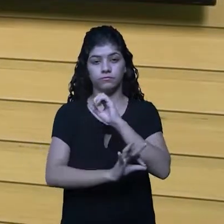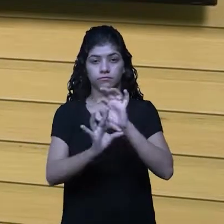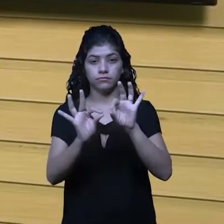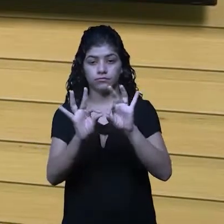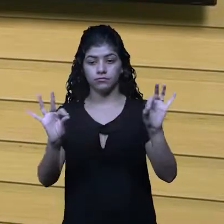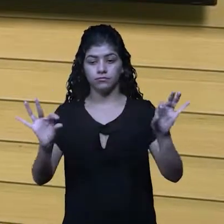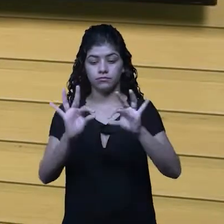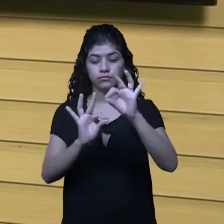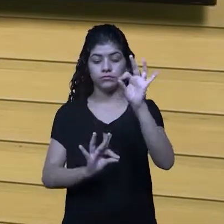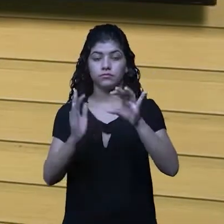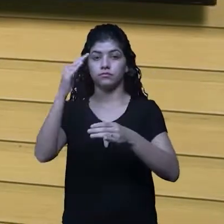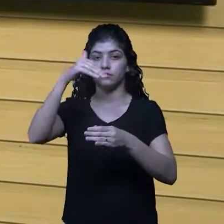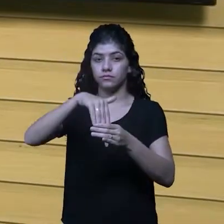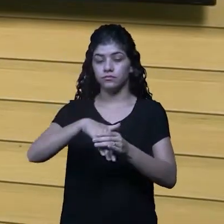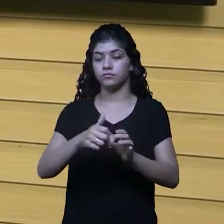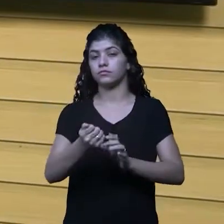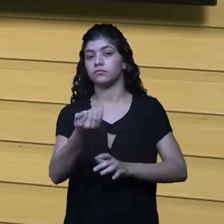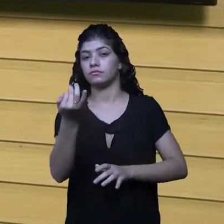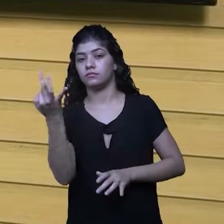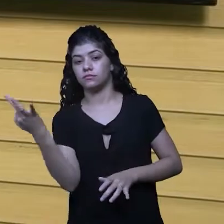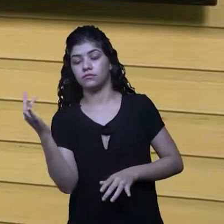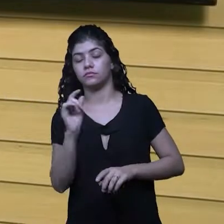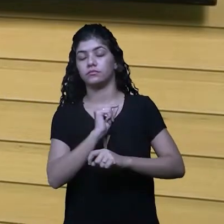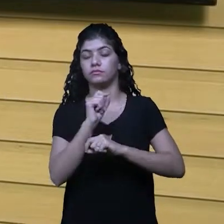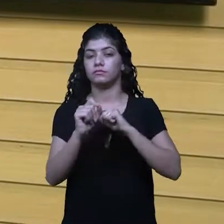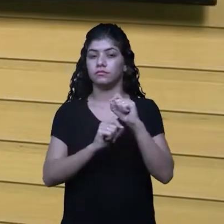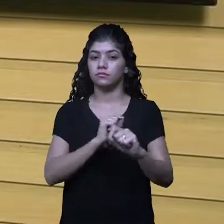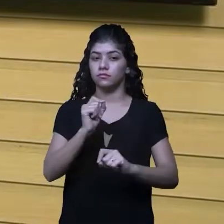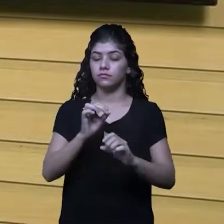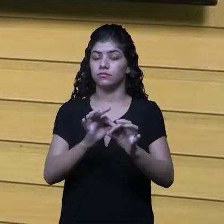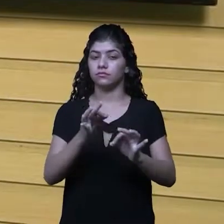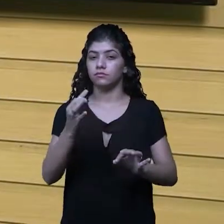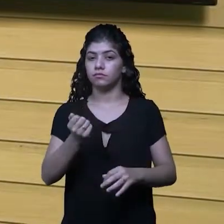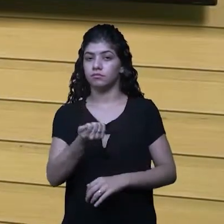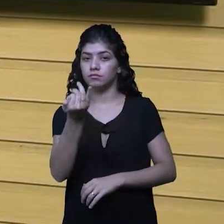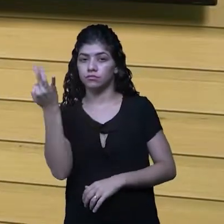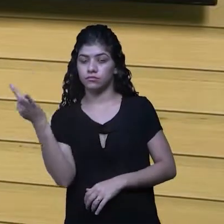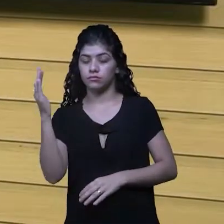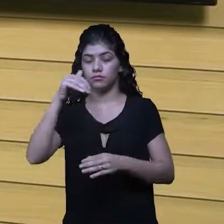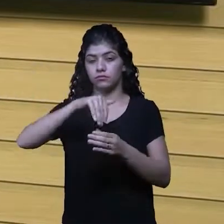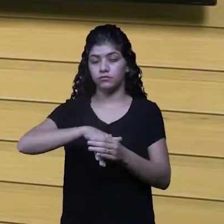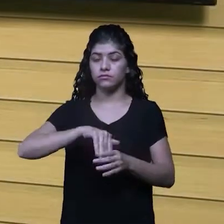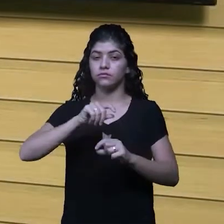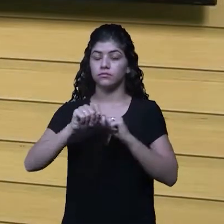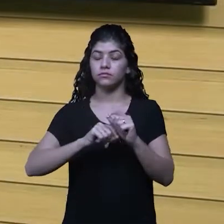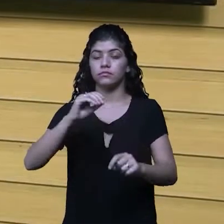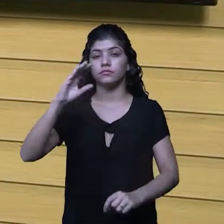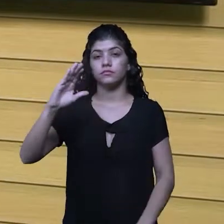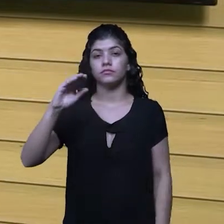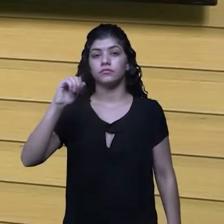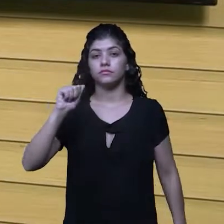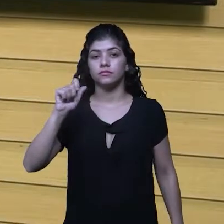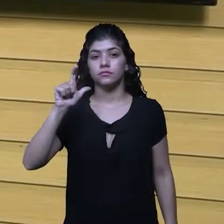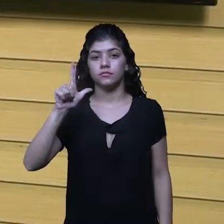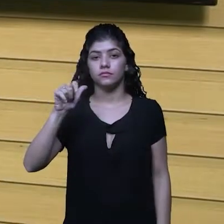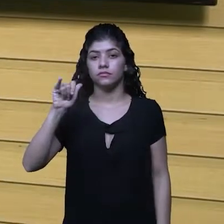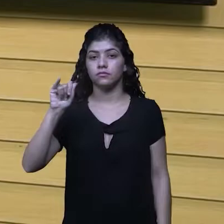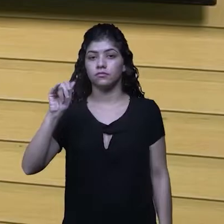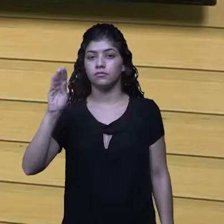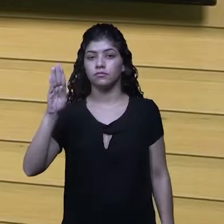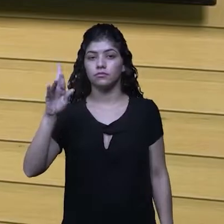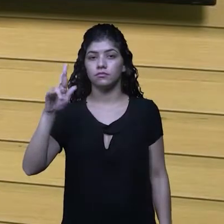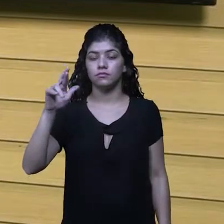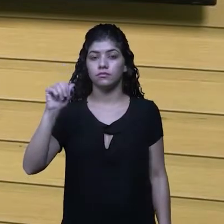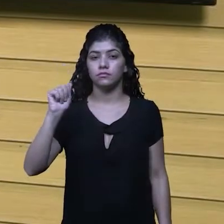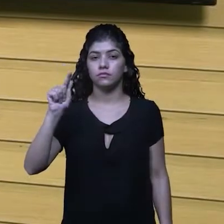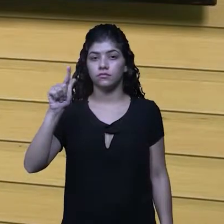quantidade. Essa quantidade que está dentro desse instrumento de medida é a calibragem. Ou